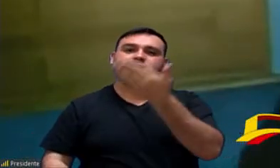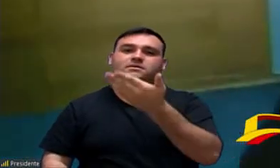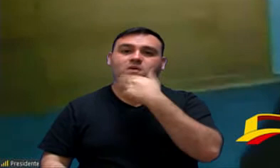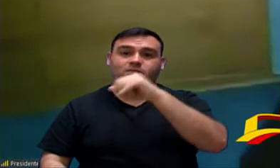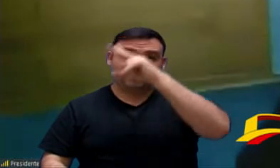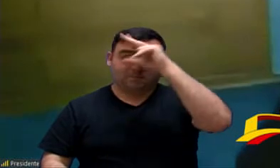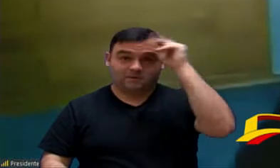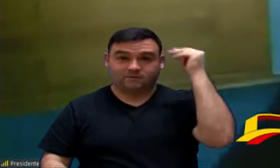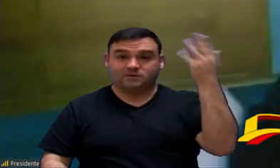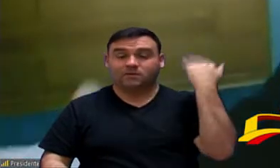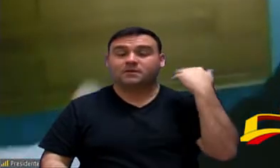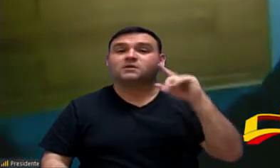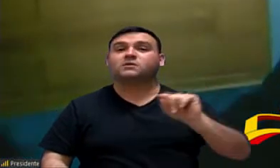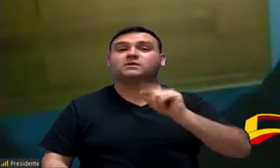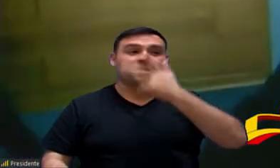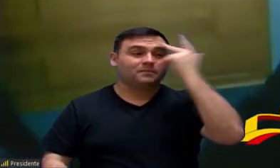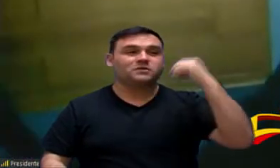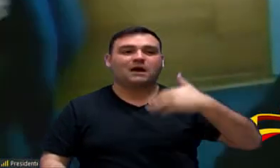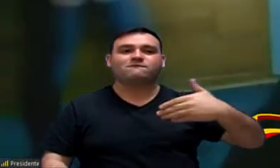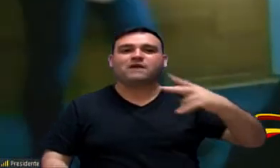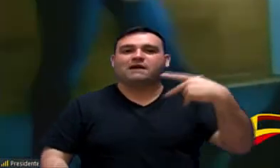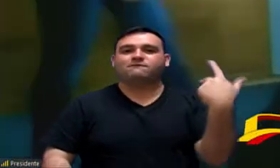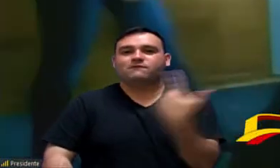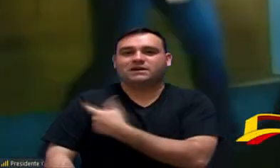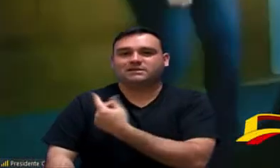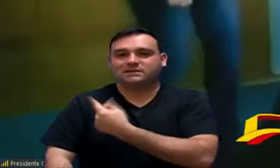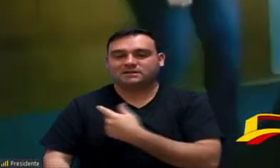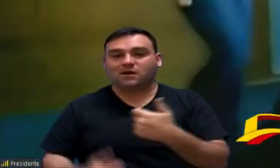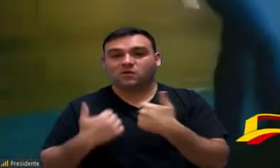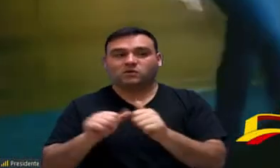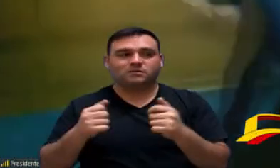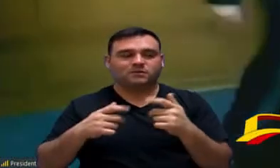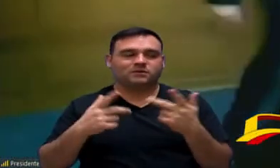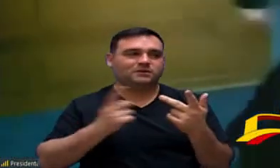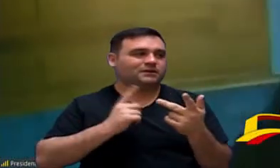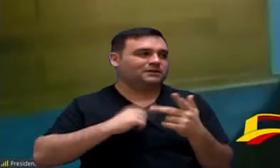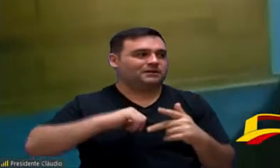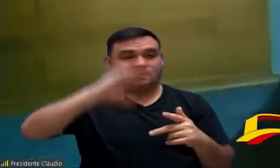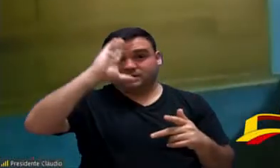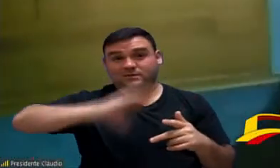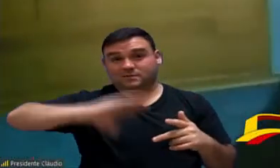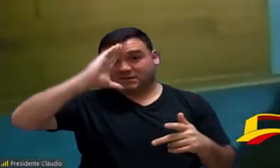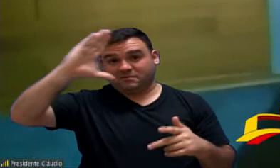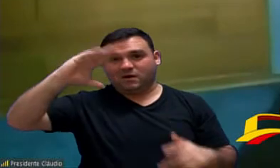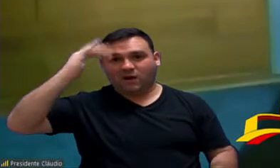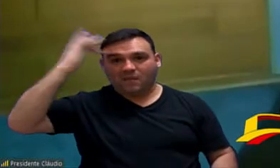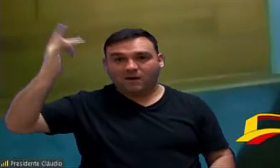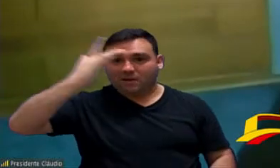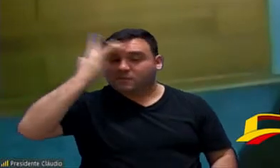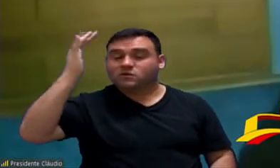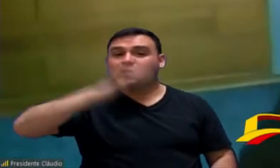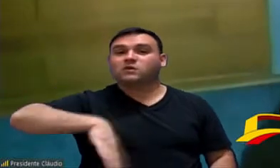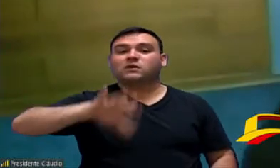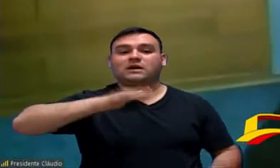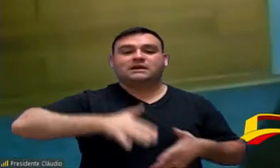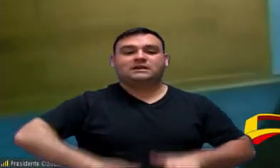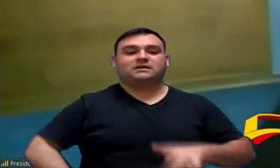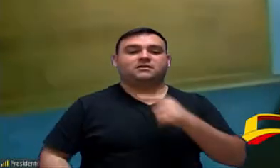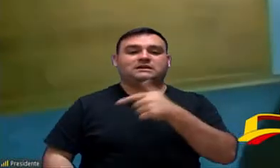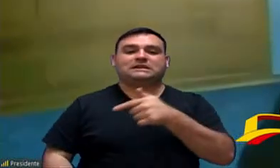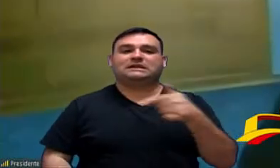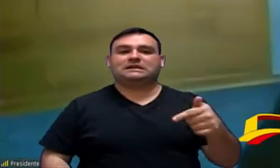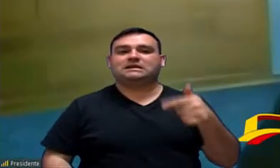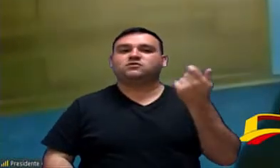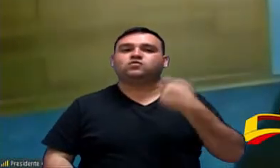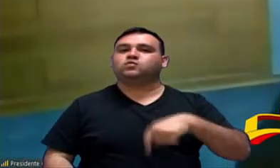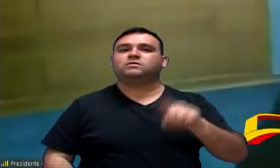senhor prefeito sobre o pessoal que vai vacinar e aquele que, principalmente amanhã, o pessoal que nasceu em 77 não